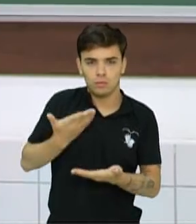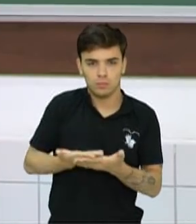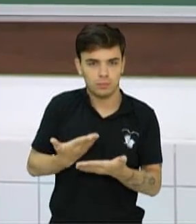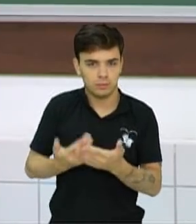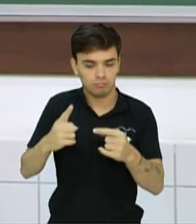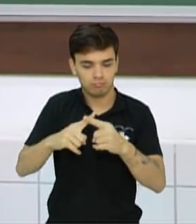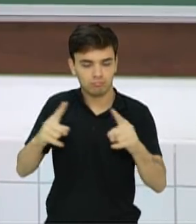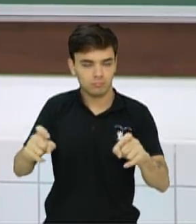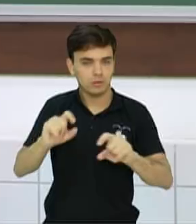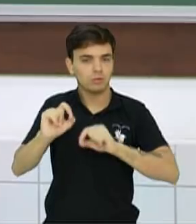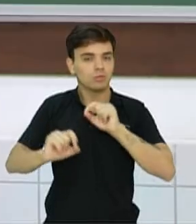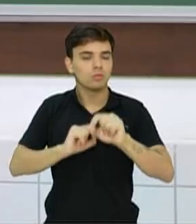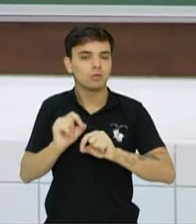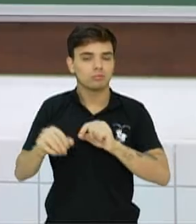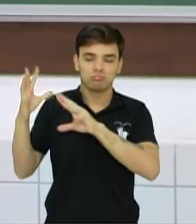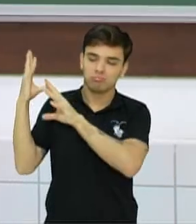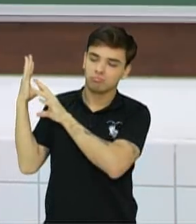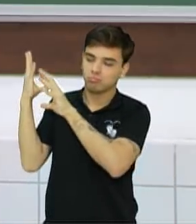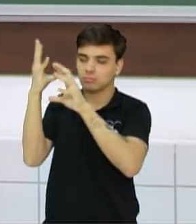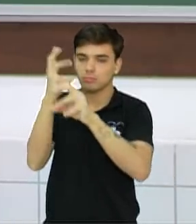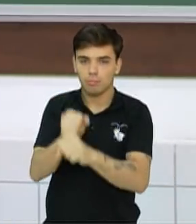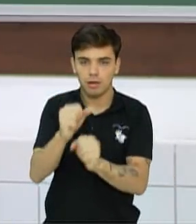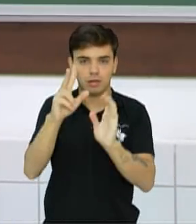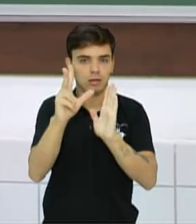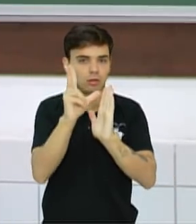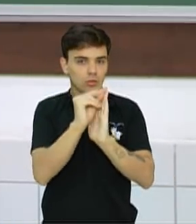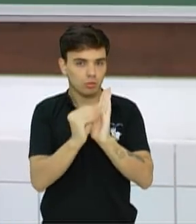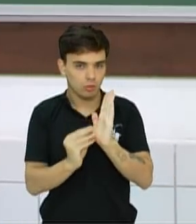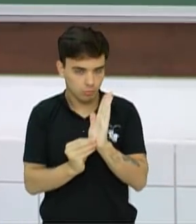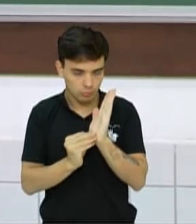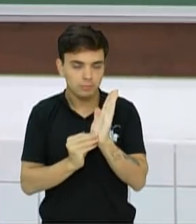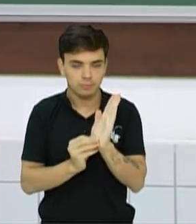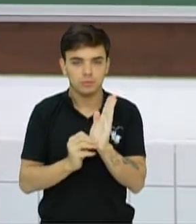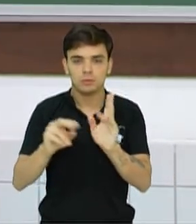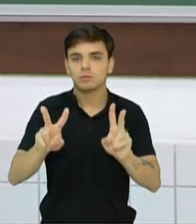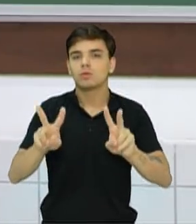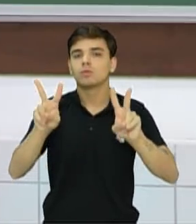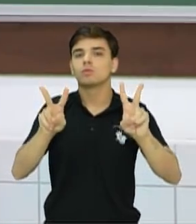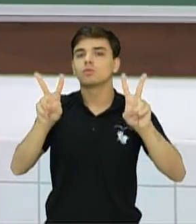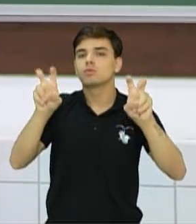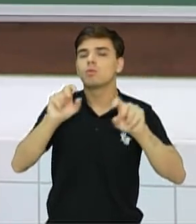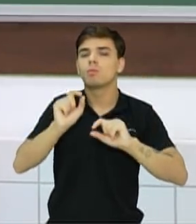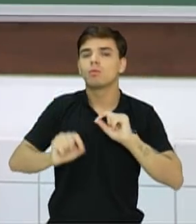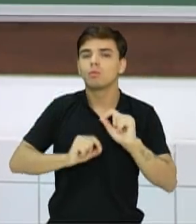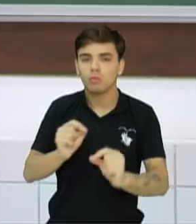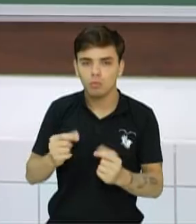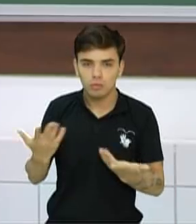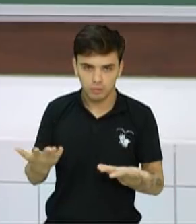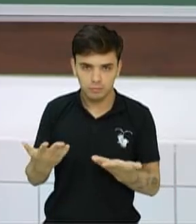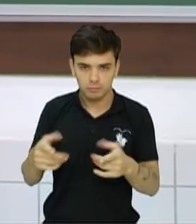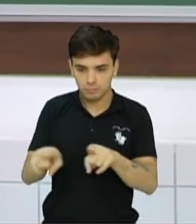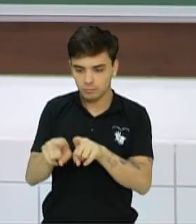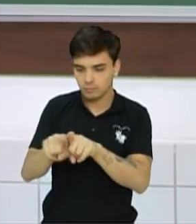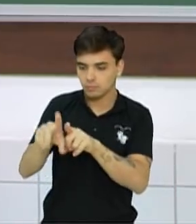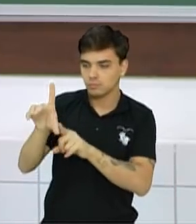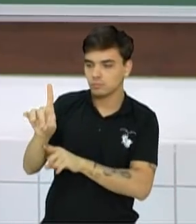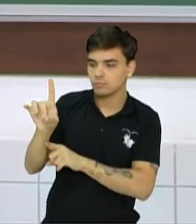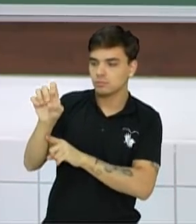onde hoje nós faremos uma retomada de conteúdos. Vamos retomar os conteúdos acerca do